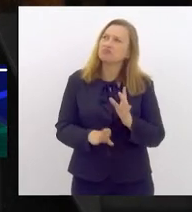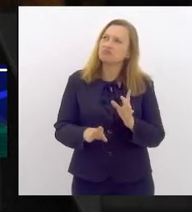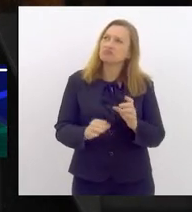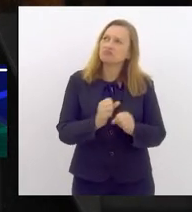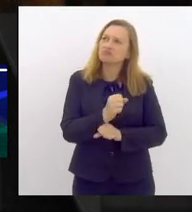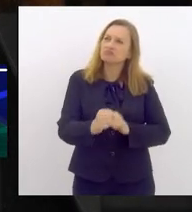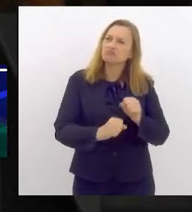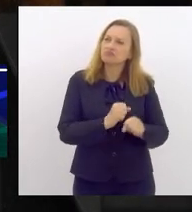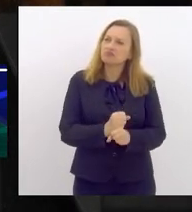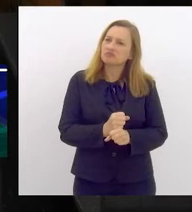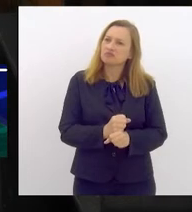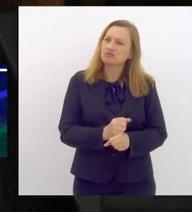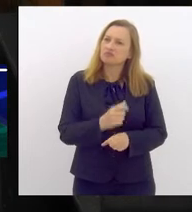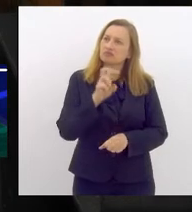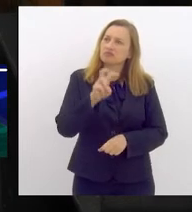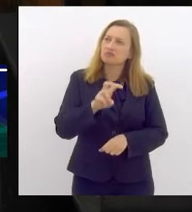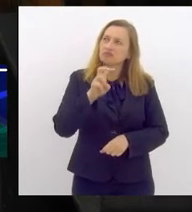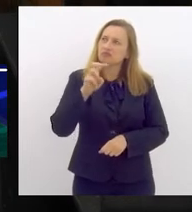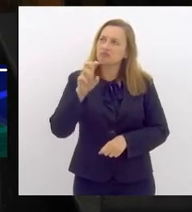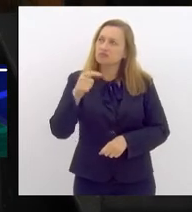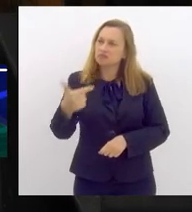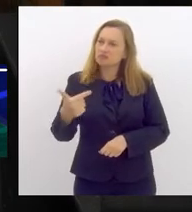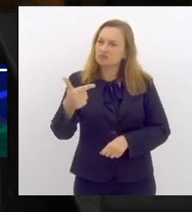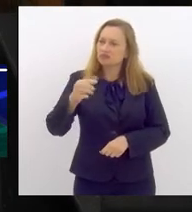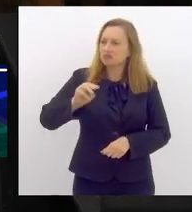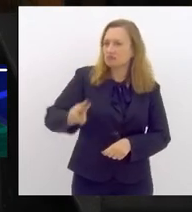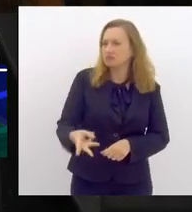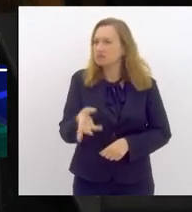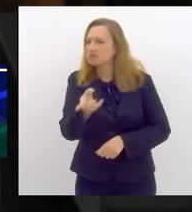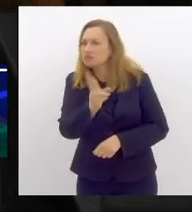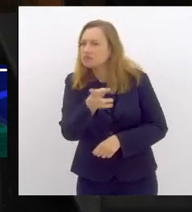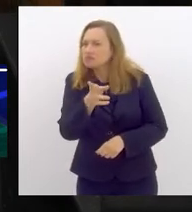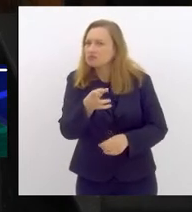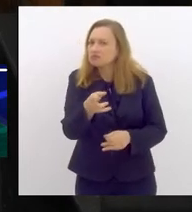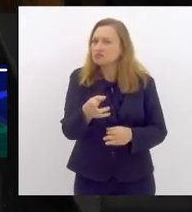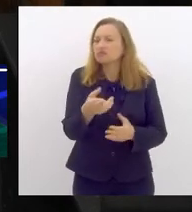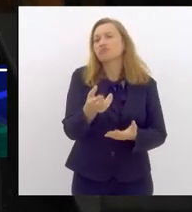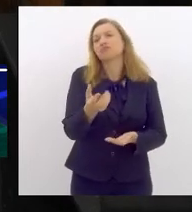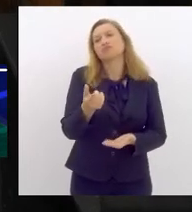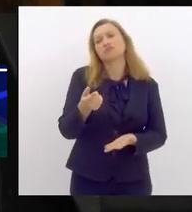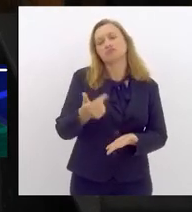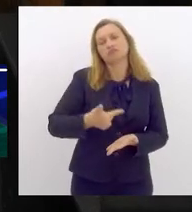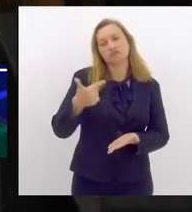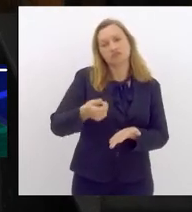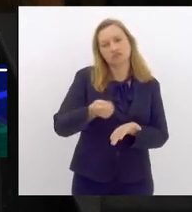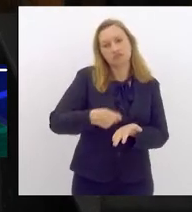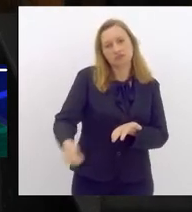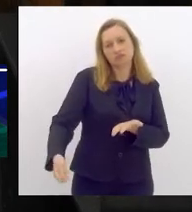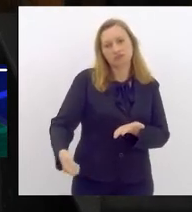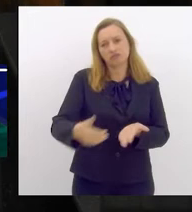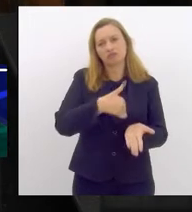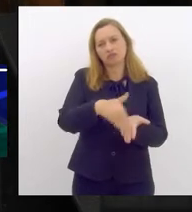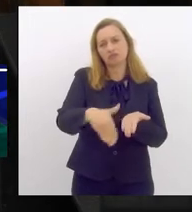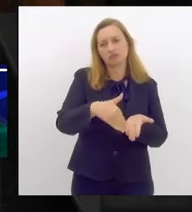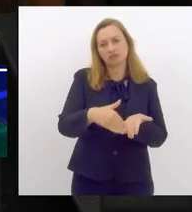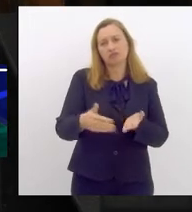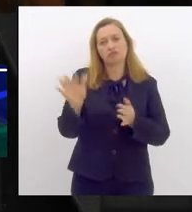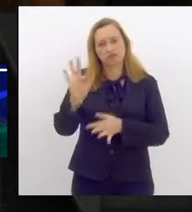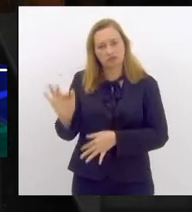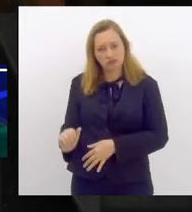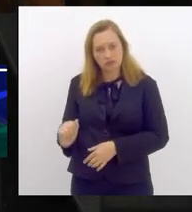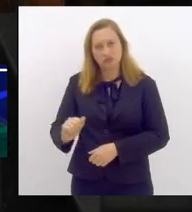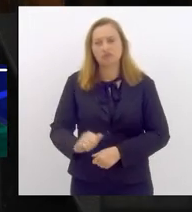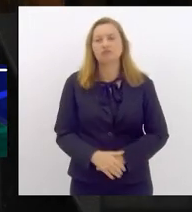52 milhões de reais segundo cálculos escritos pela Secretaria de Estado de